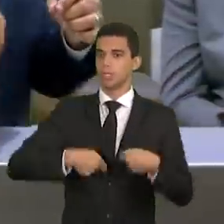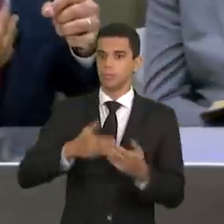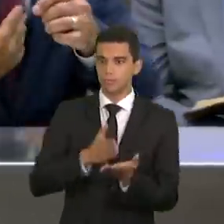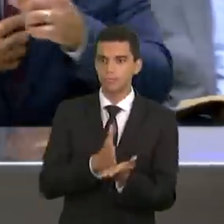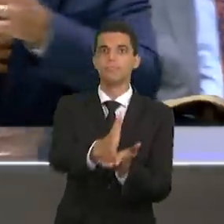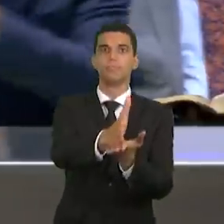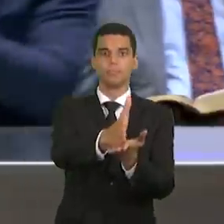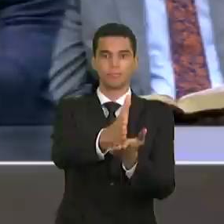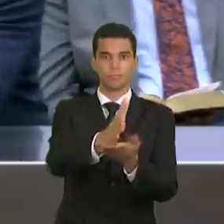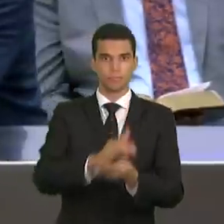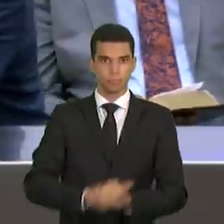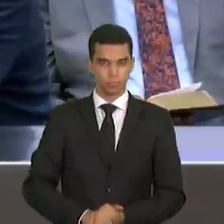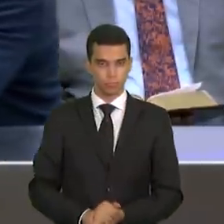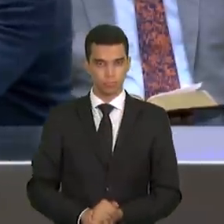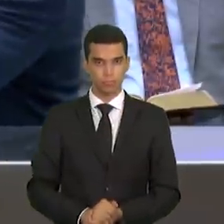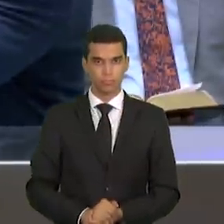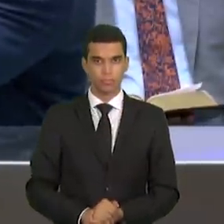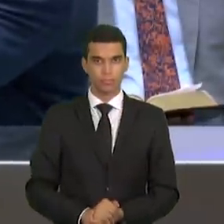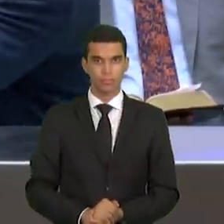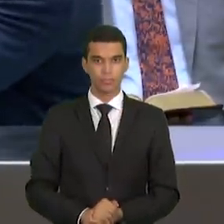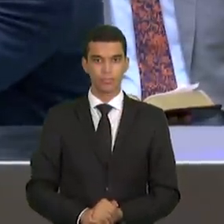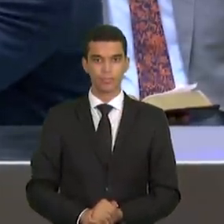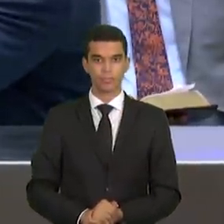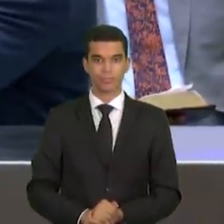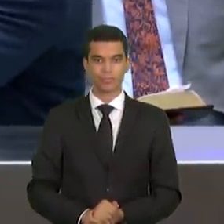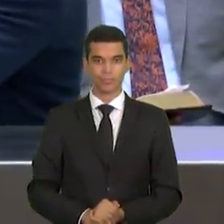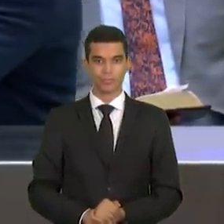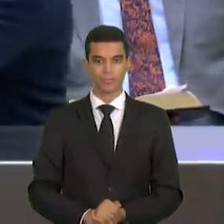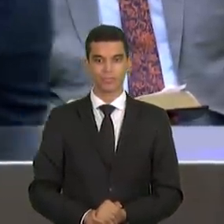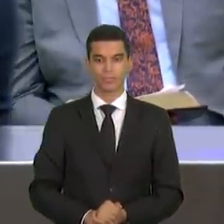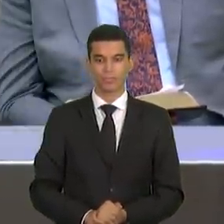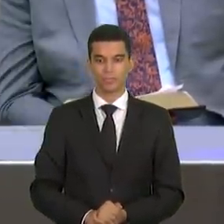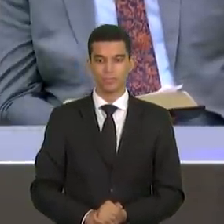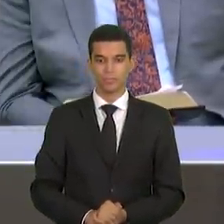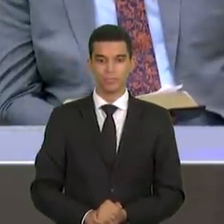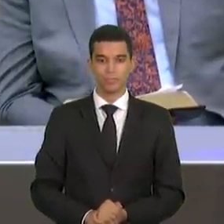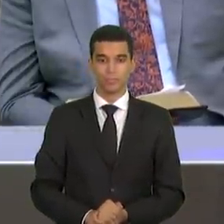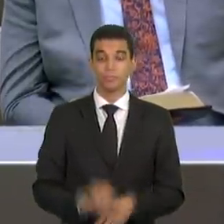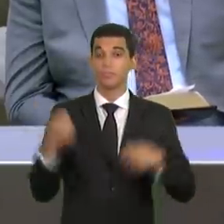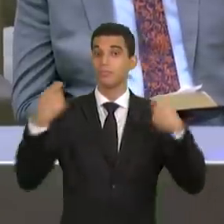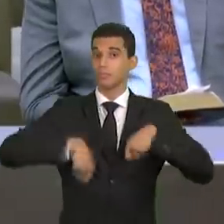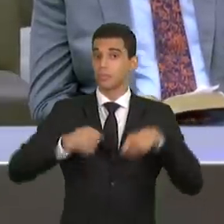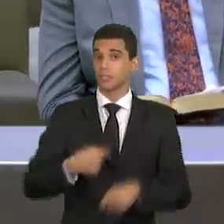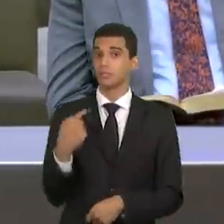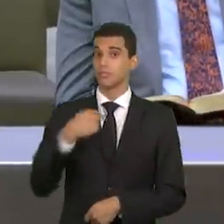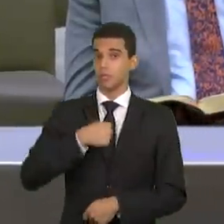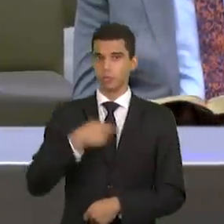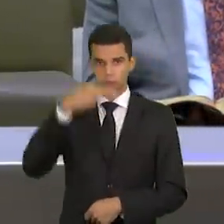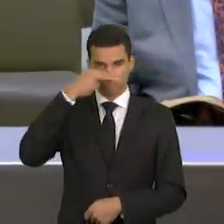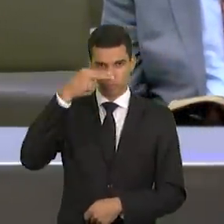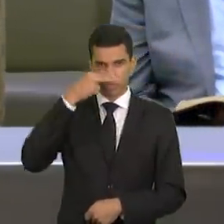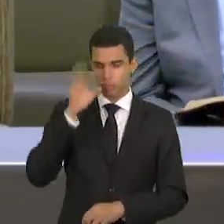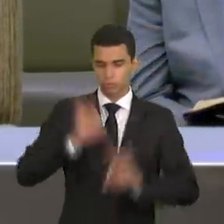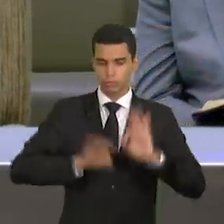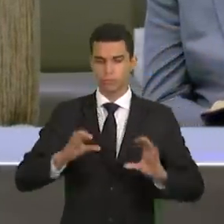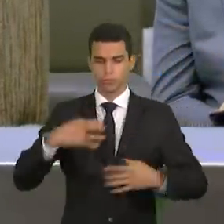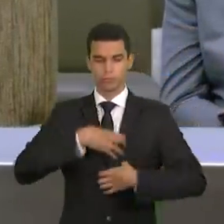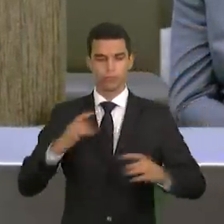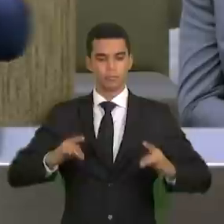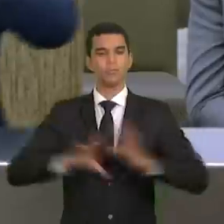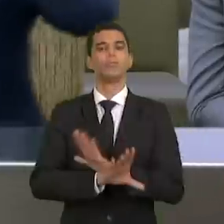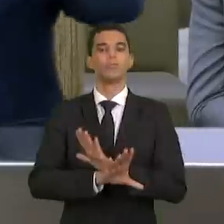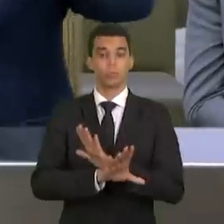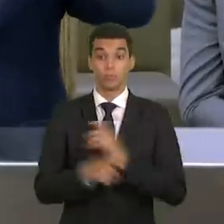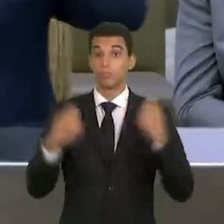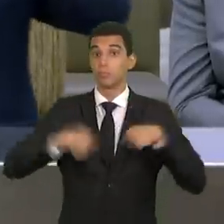Isso me leva a entender com vocês, queridos, que se eu preciso me preparar para o arrebatamento, eu preciso,